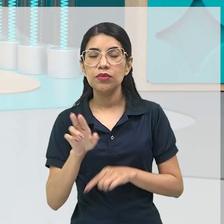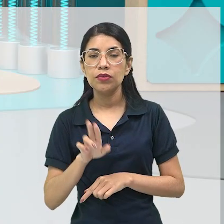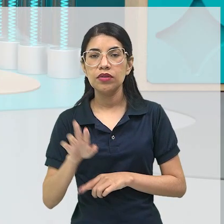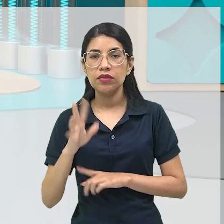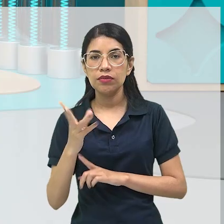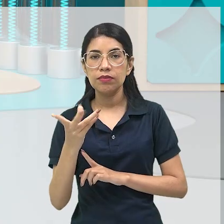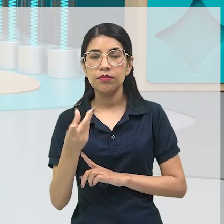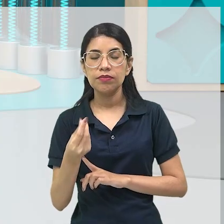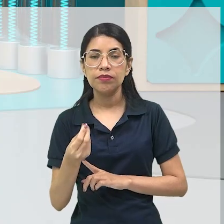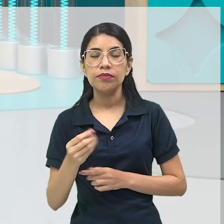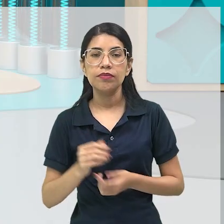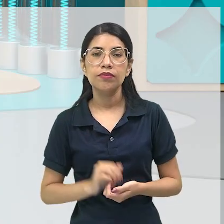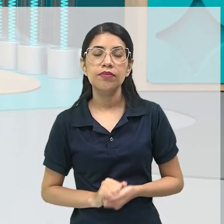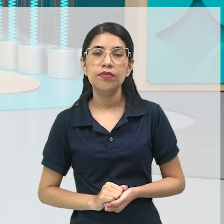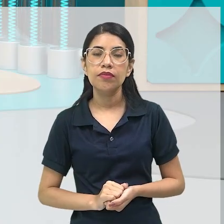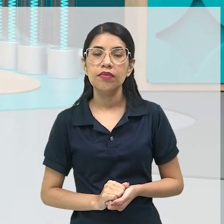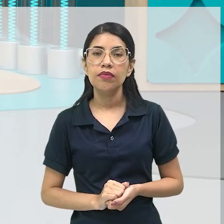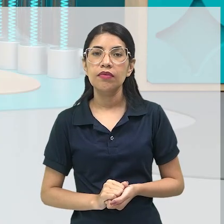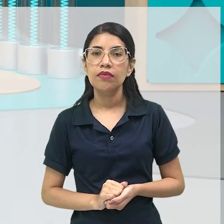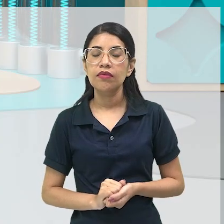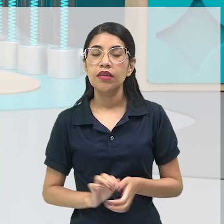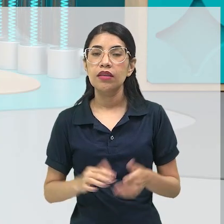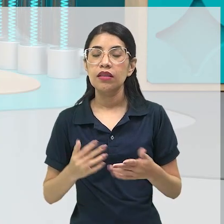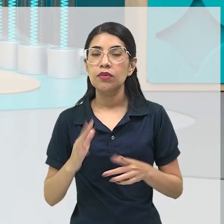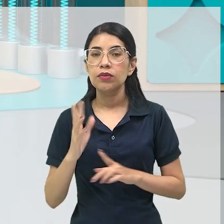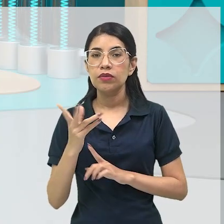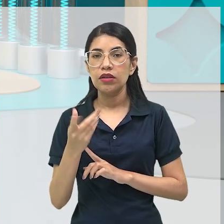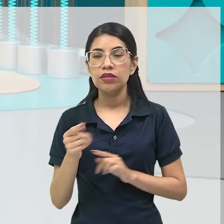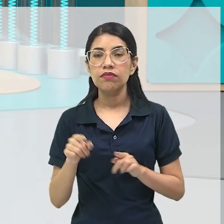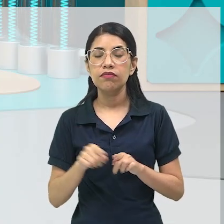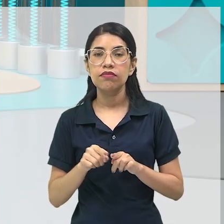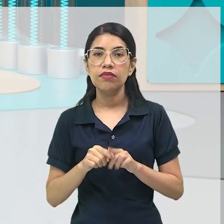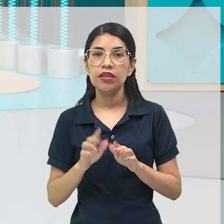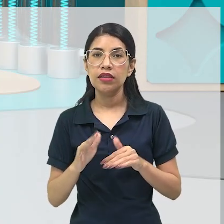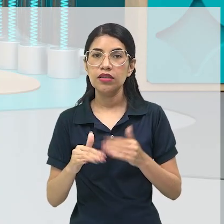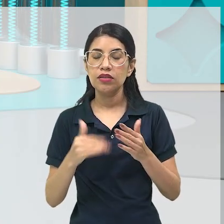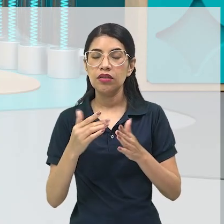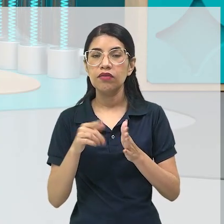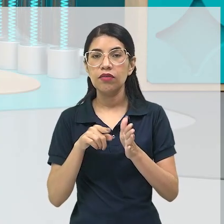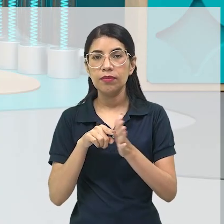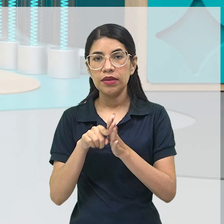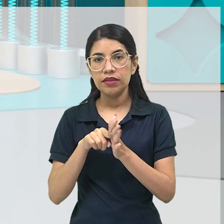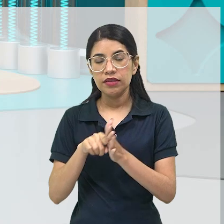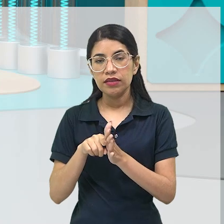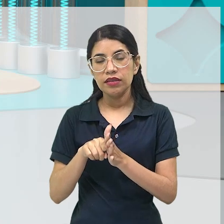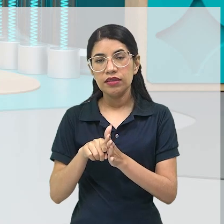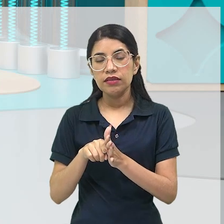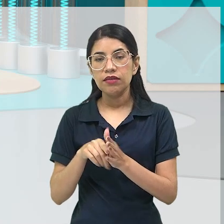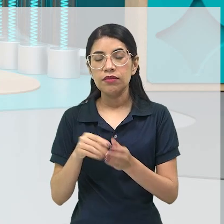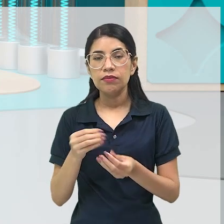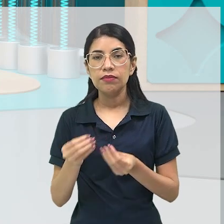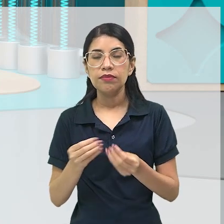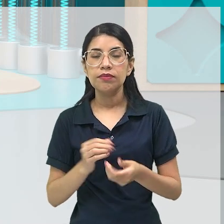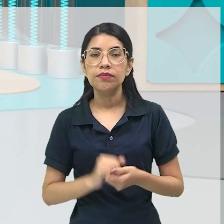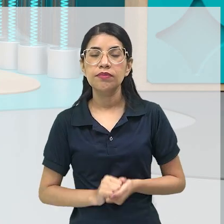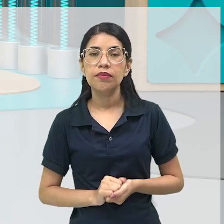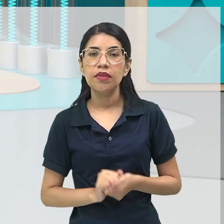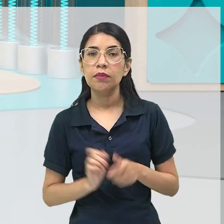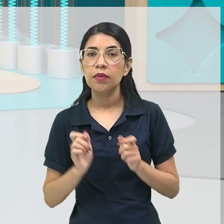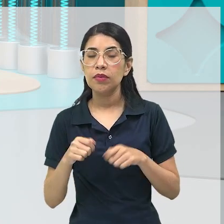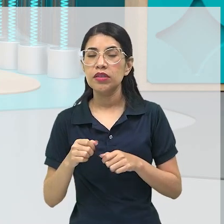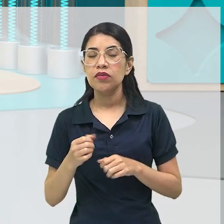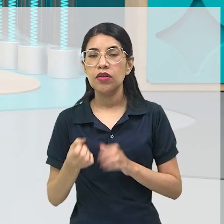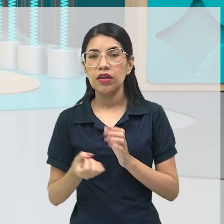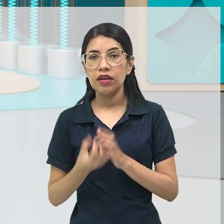que criamos. Assim, os artistas eles também desenvolveram uma pesquisa. Lembra que nós falamos que para